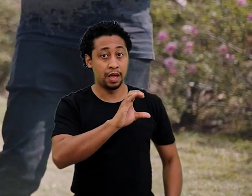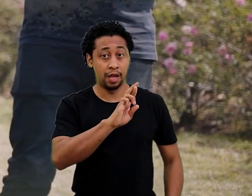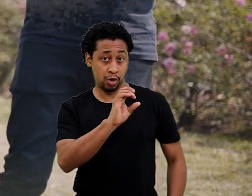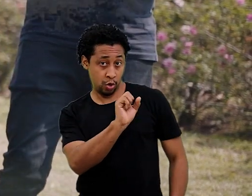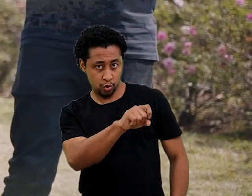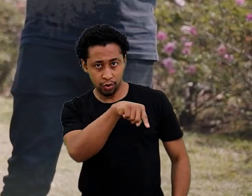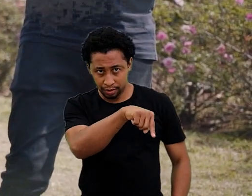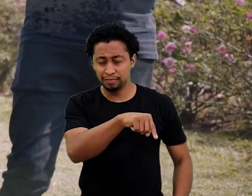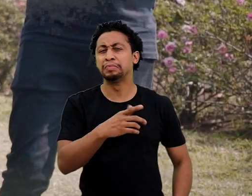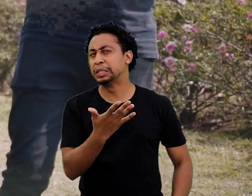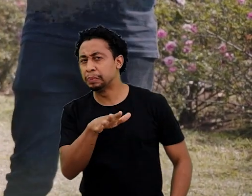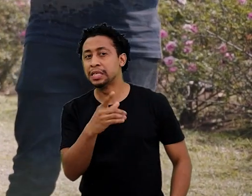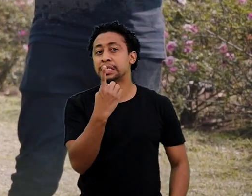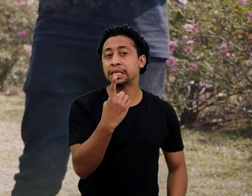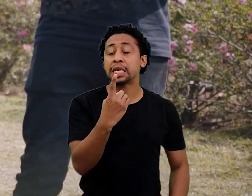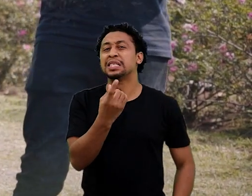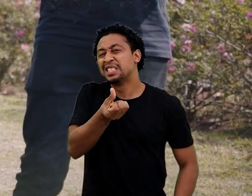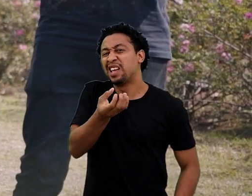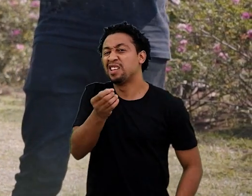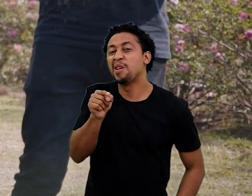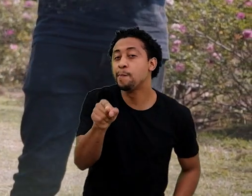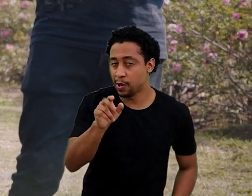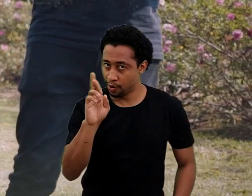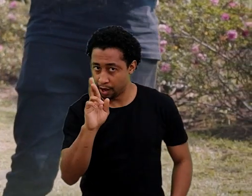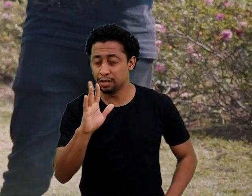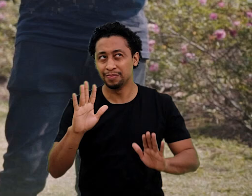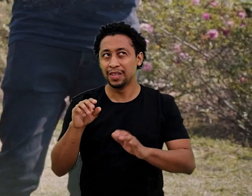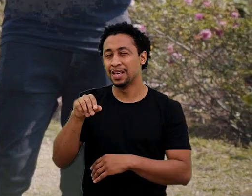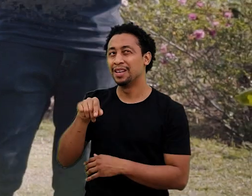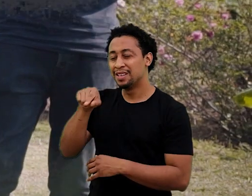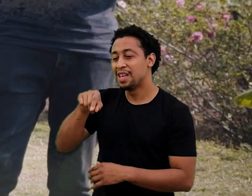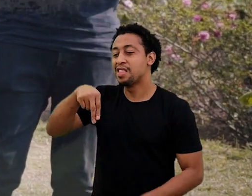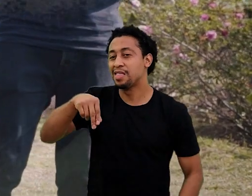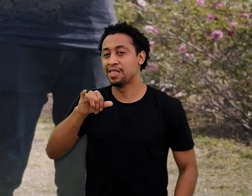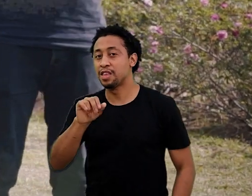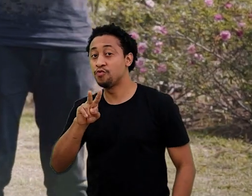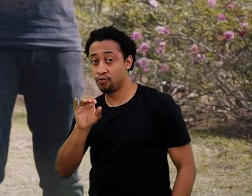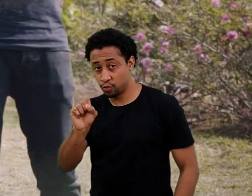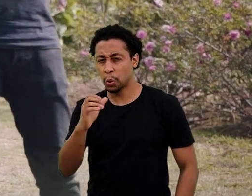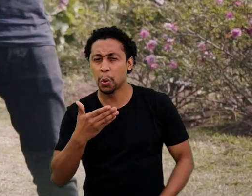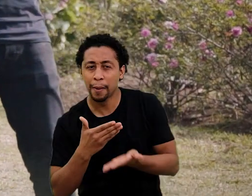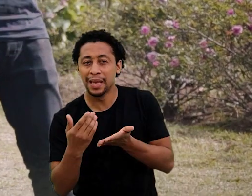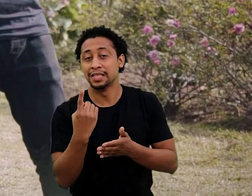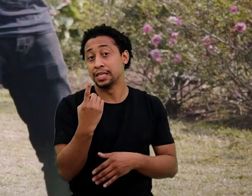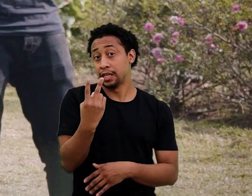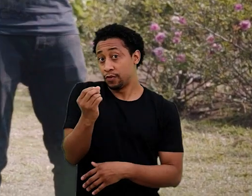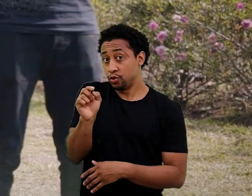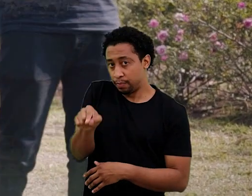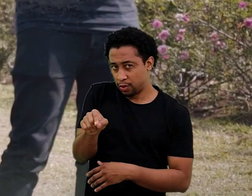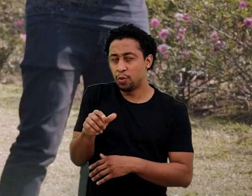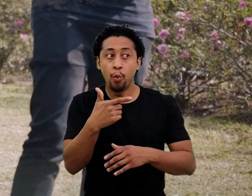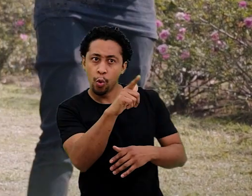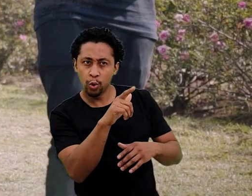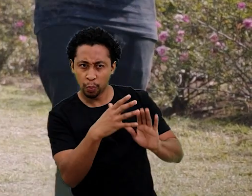aí por volta dos 160 mil reais. O Nivus começa em 120 mil reais mais ou menos, e aí a versão Highline vai para